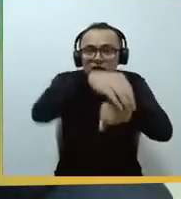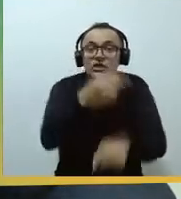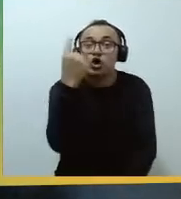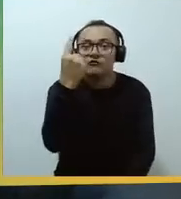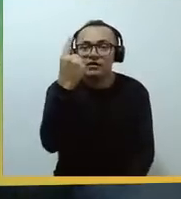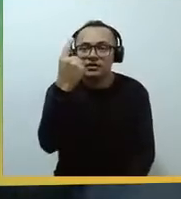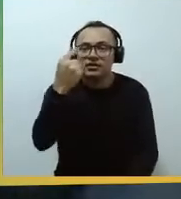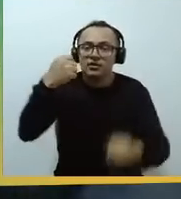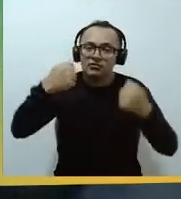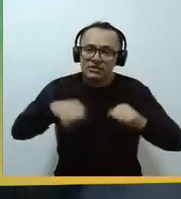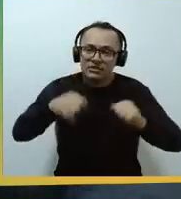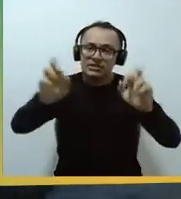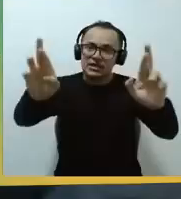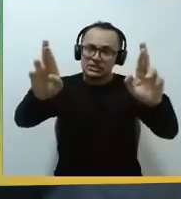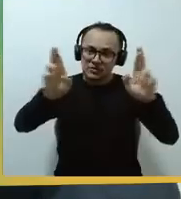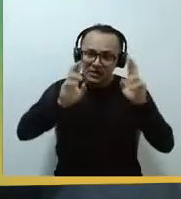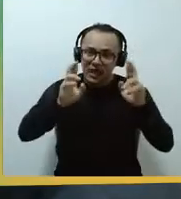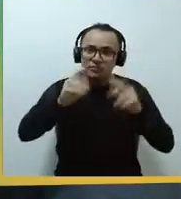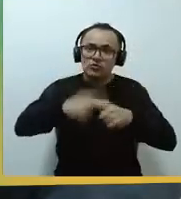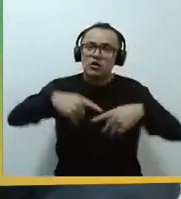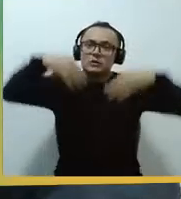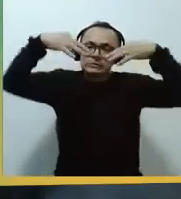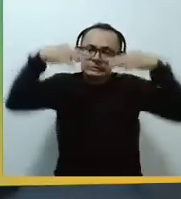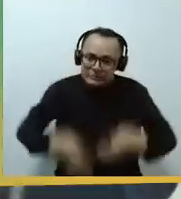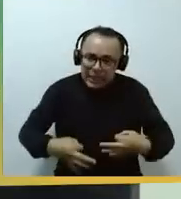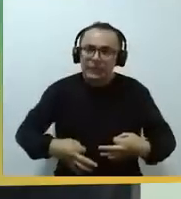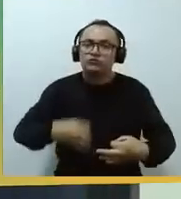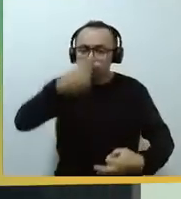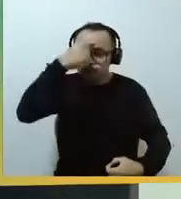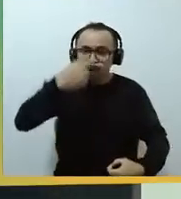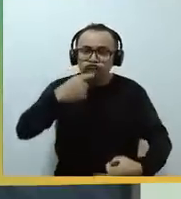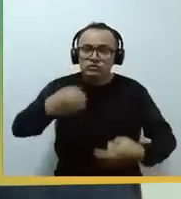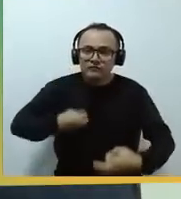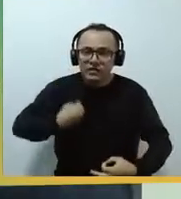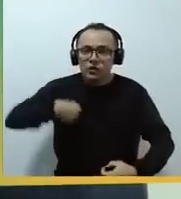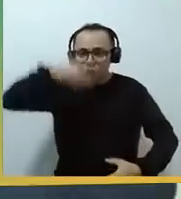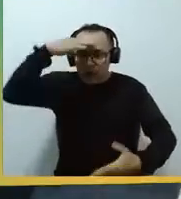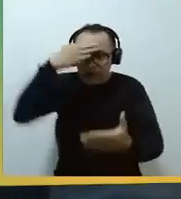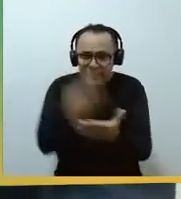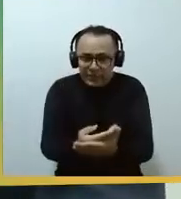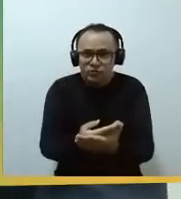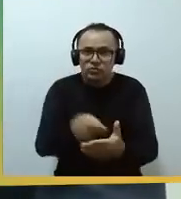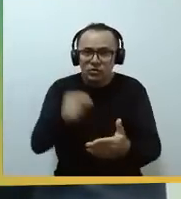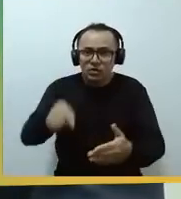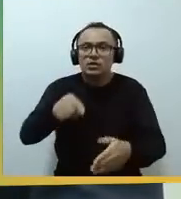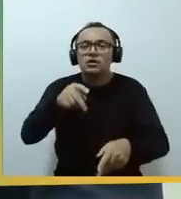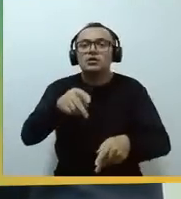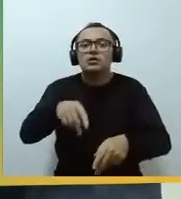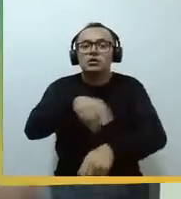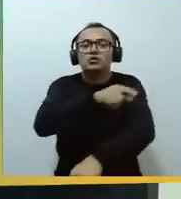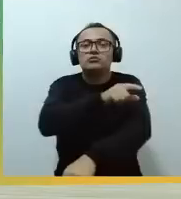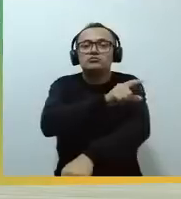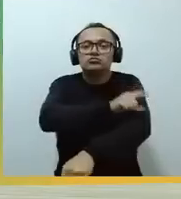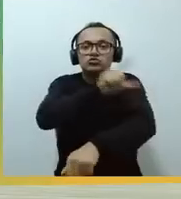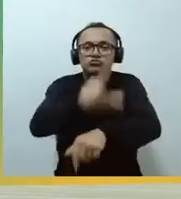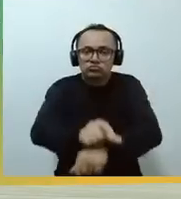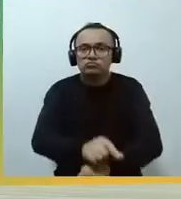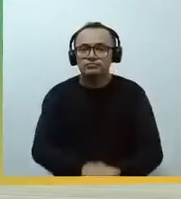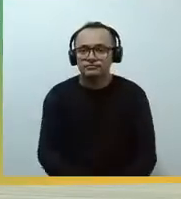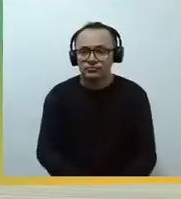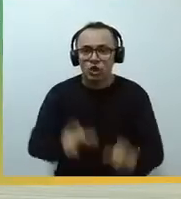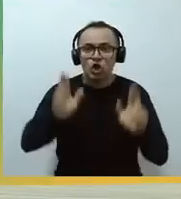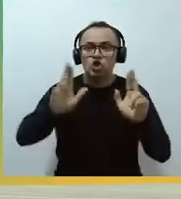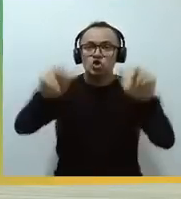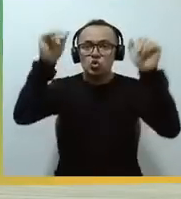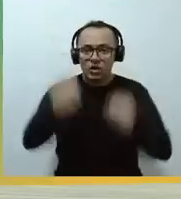respeitado, porque é uma conduta, é um estilo de vida, é o que acredito, é a origem do povo lajano que exige dos seus líderes. Nunca. Eu só